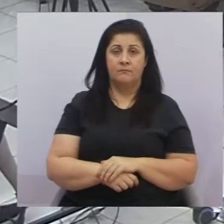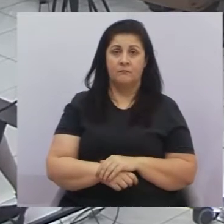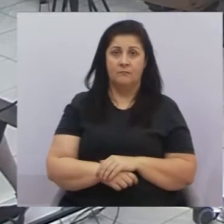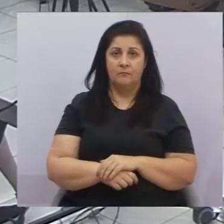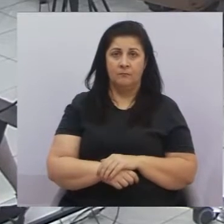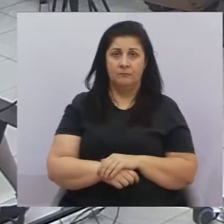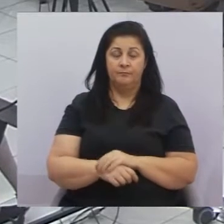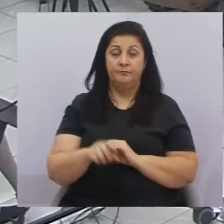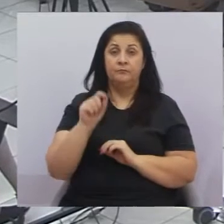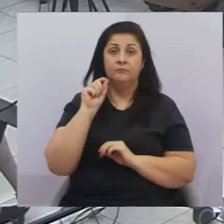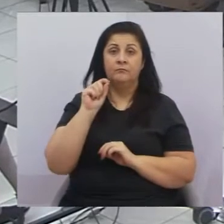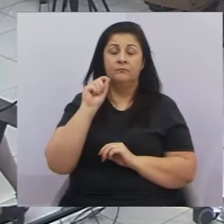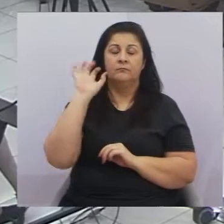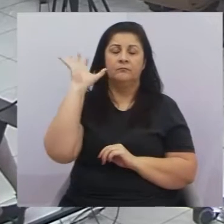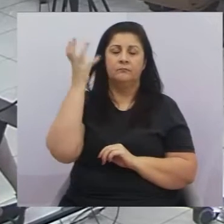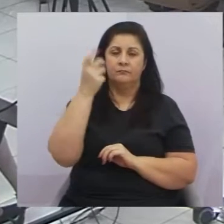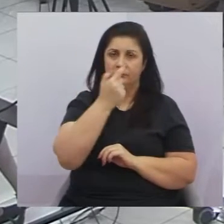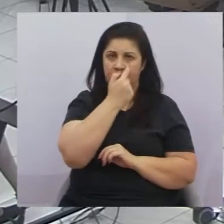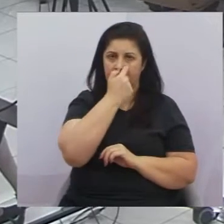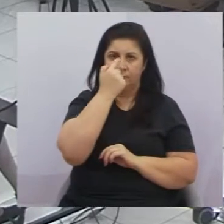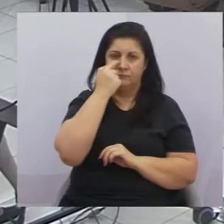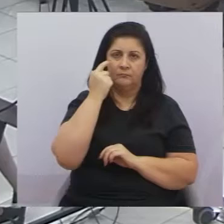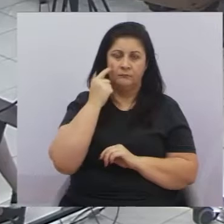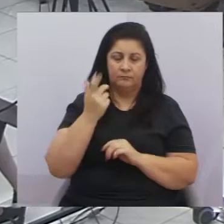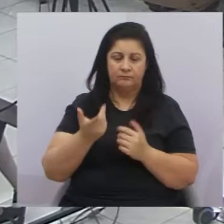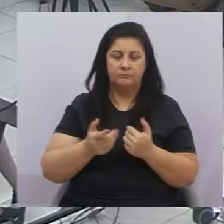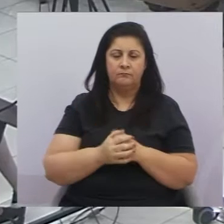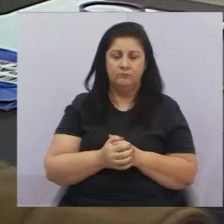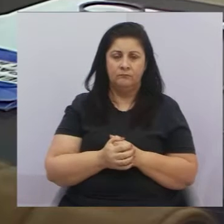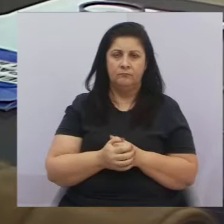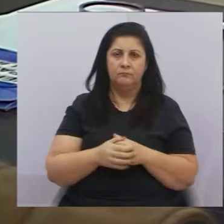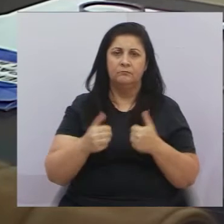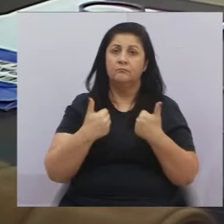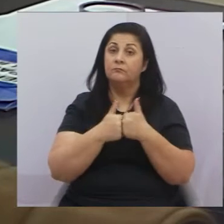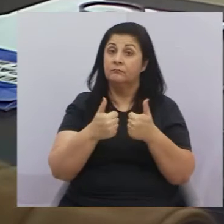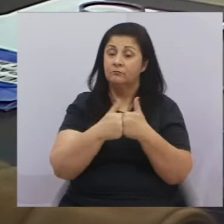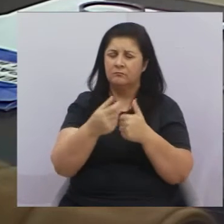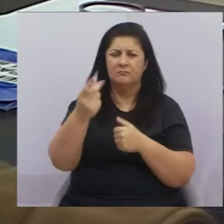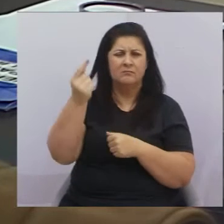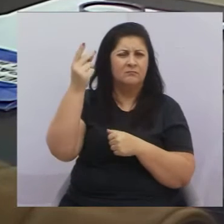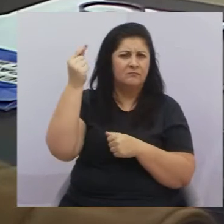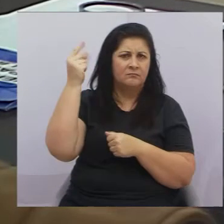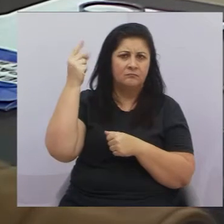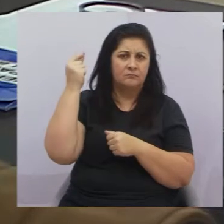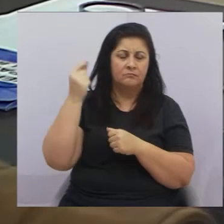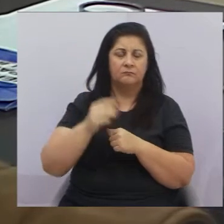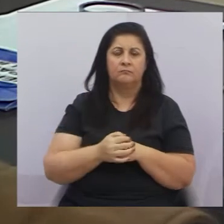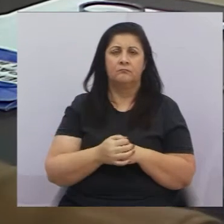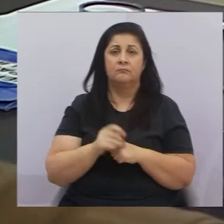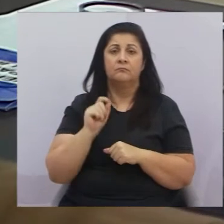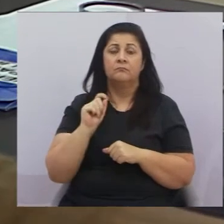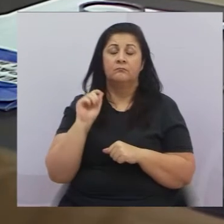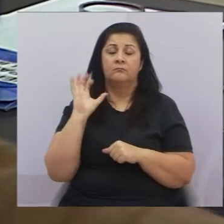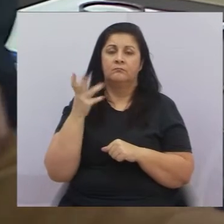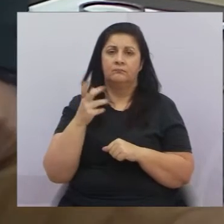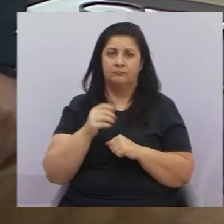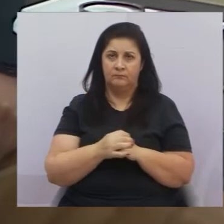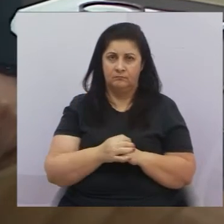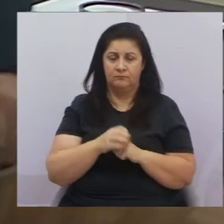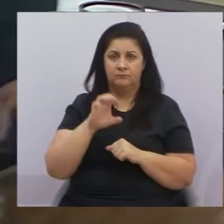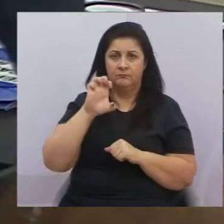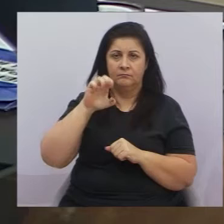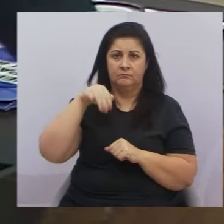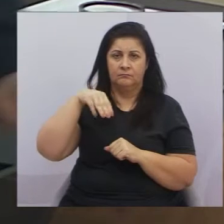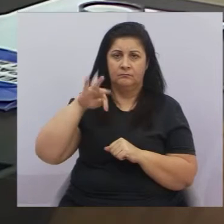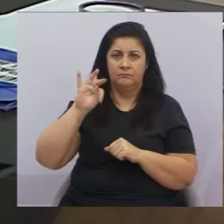que aconteceu com o Parque Meia Lua. Já tem essa linha de ônibus há muito tempo. O que aconteceu, que a